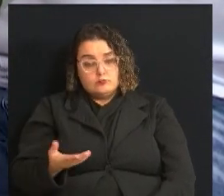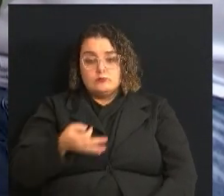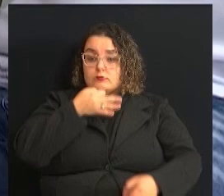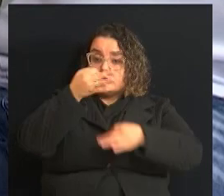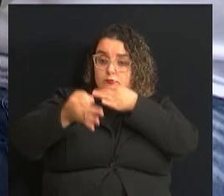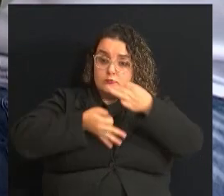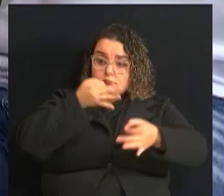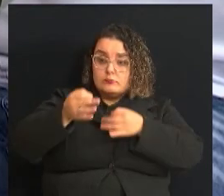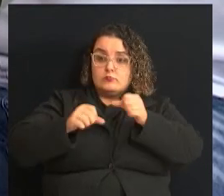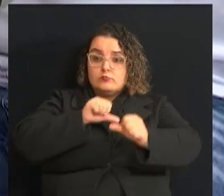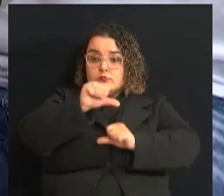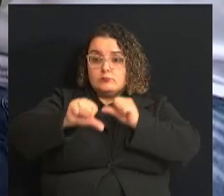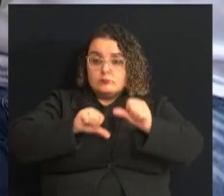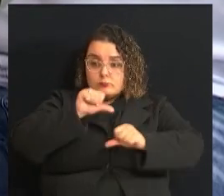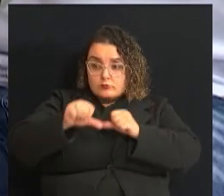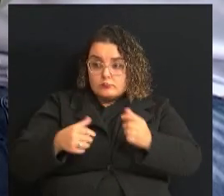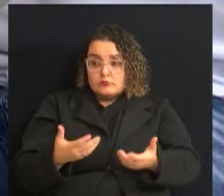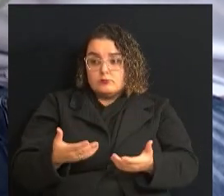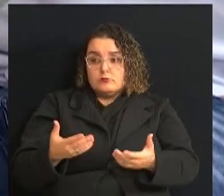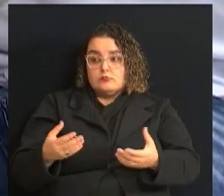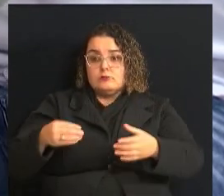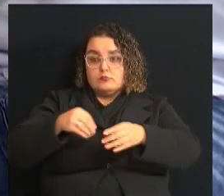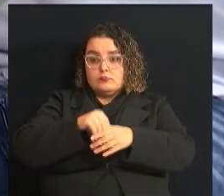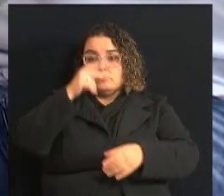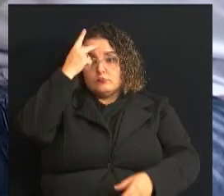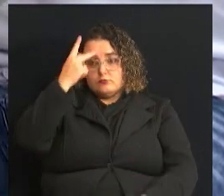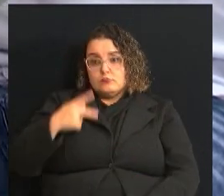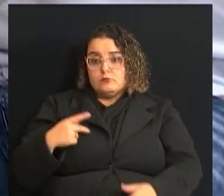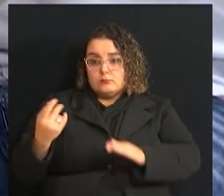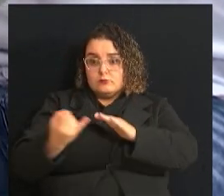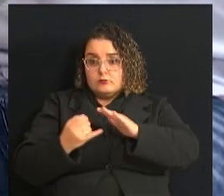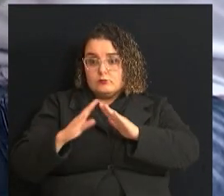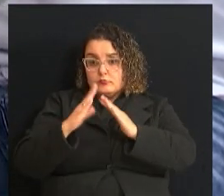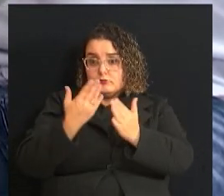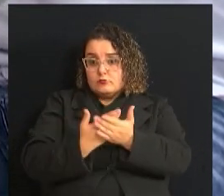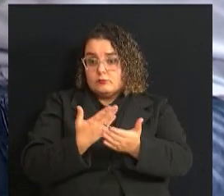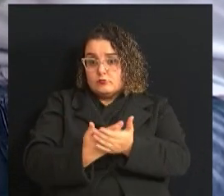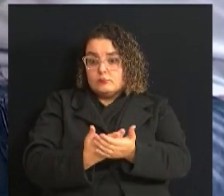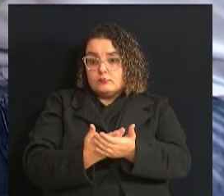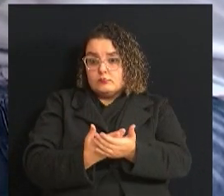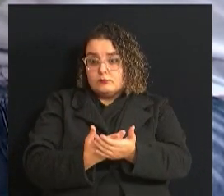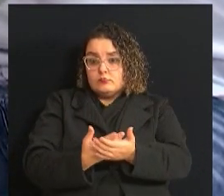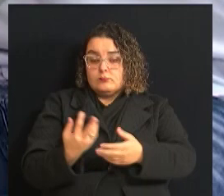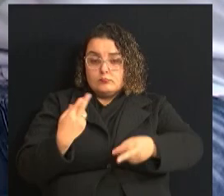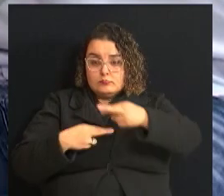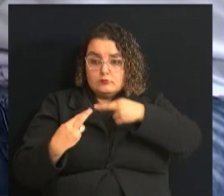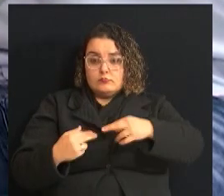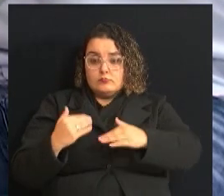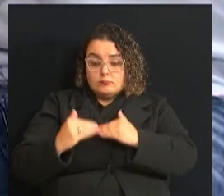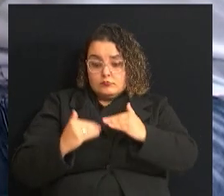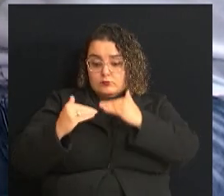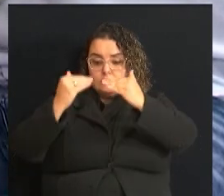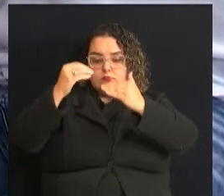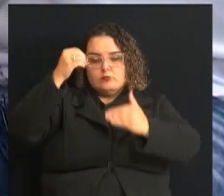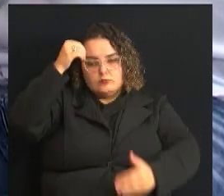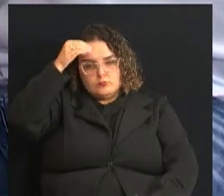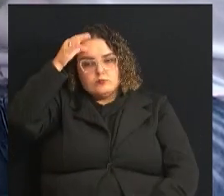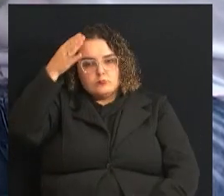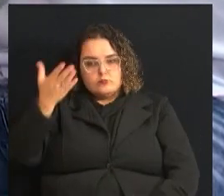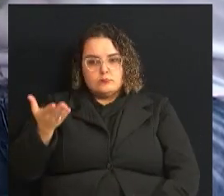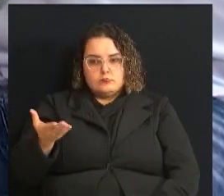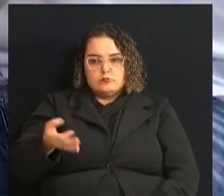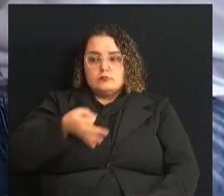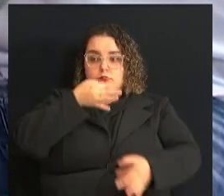de mudanças dentro da própria instituição escolar, na relação e produção do conhecimento, são críticas